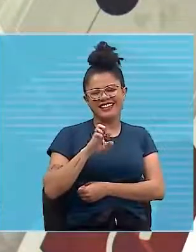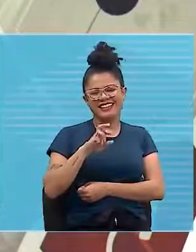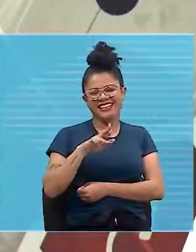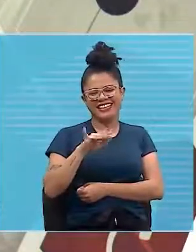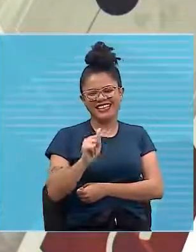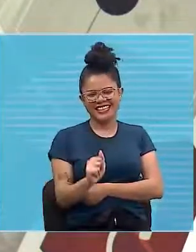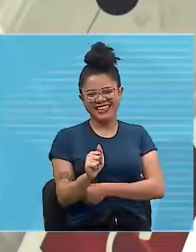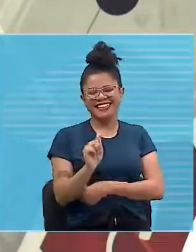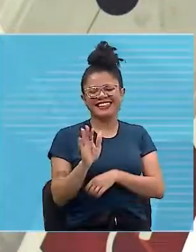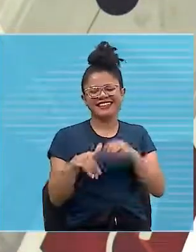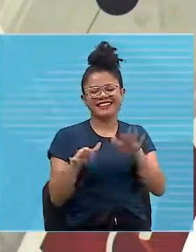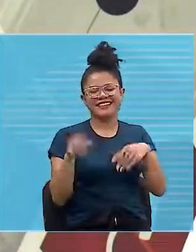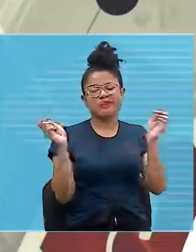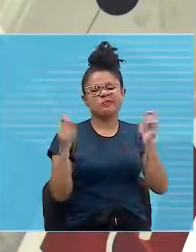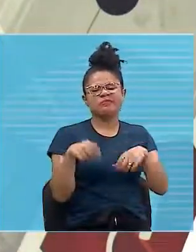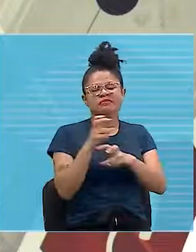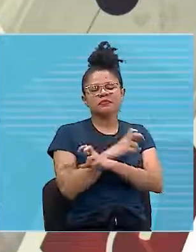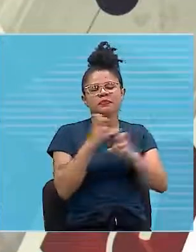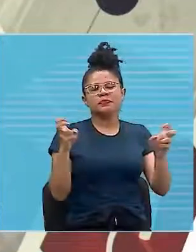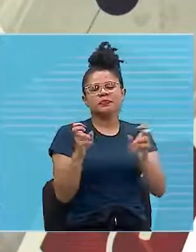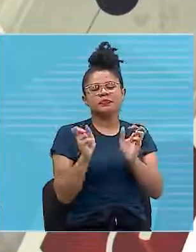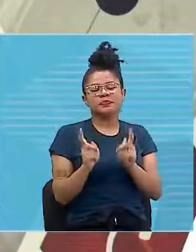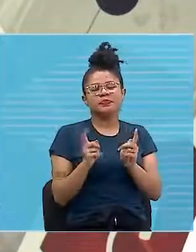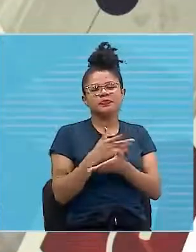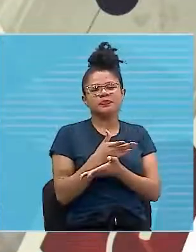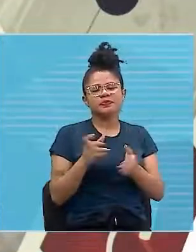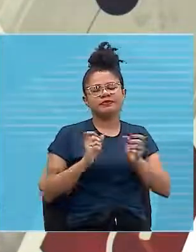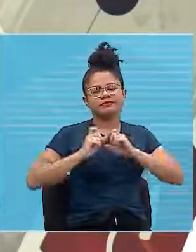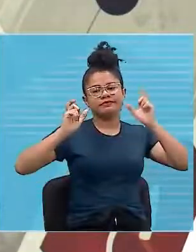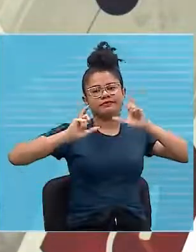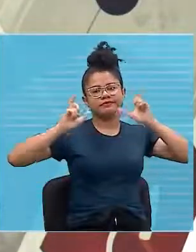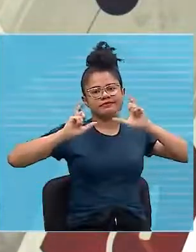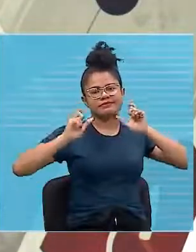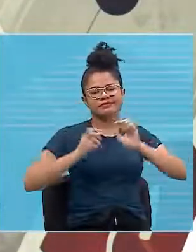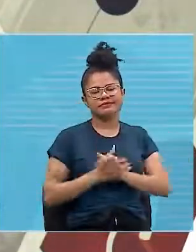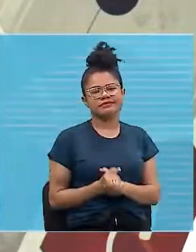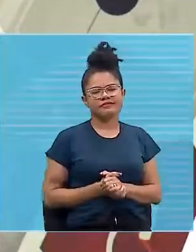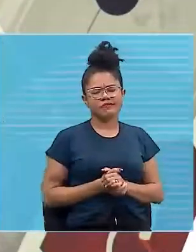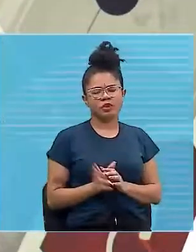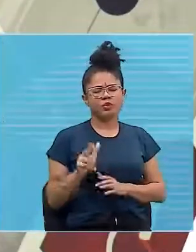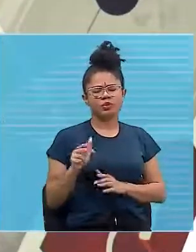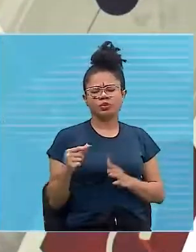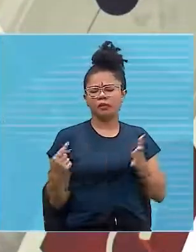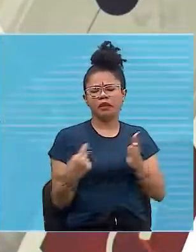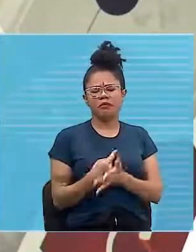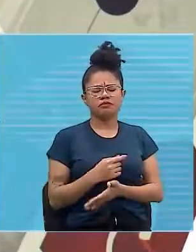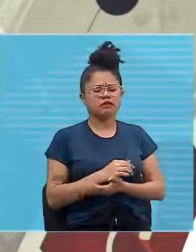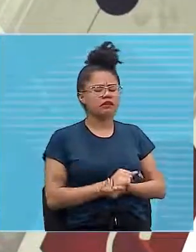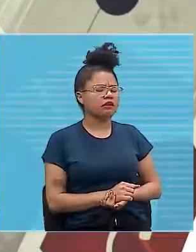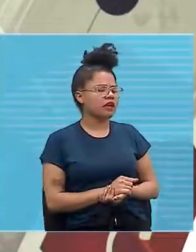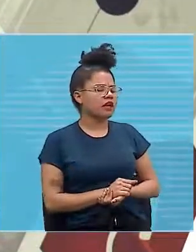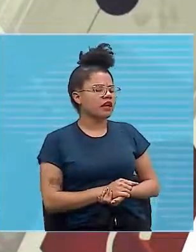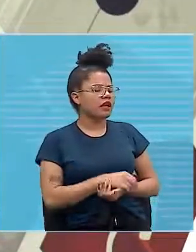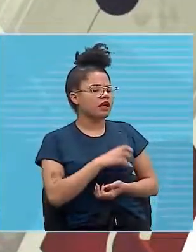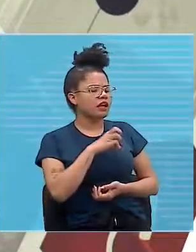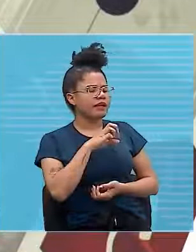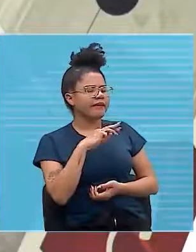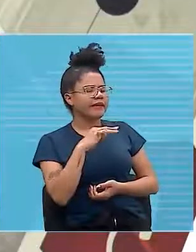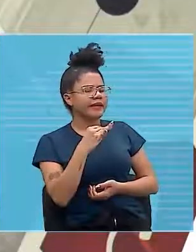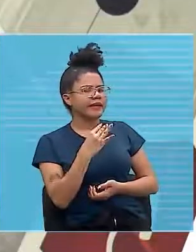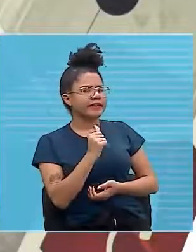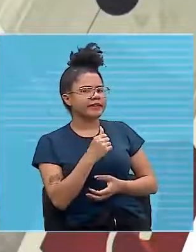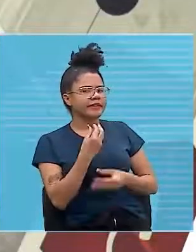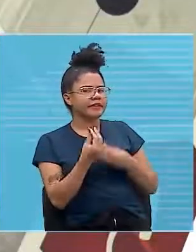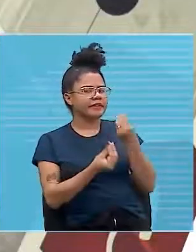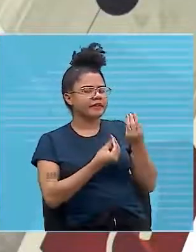susto assim Vem Com a Gente boa acordar ninguém nunca me perguntou Érica como é